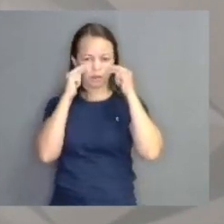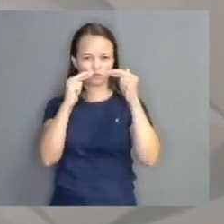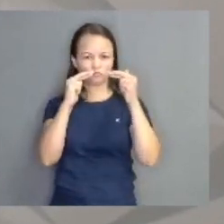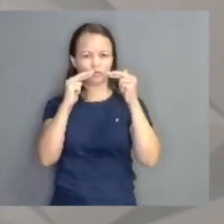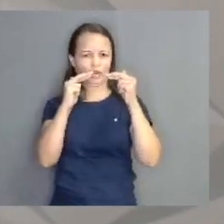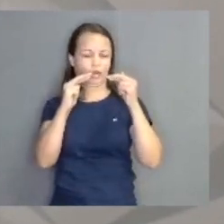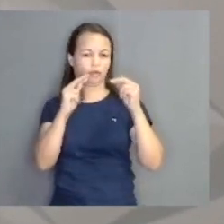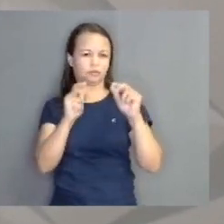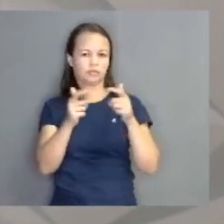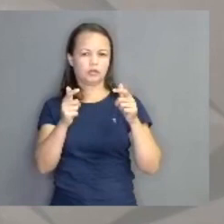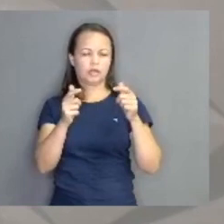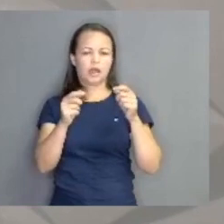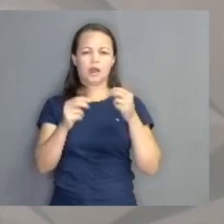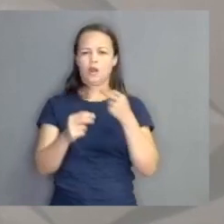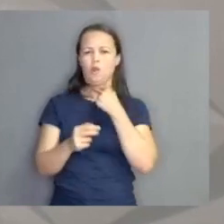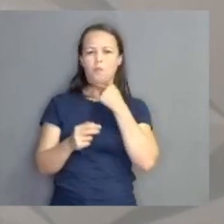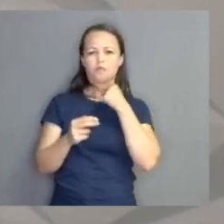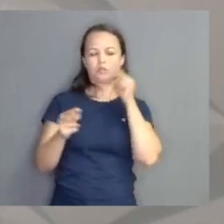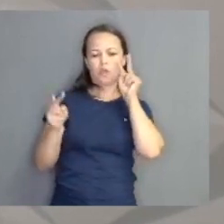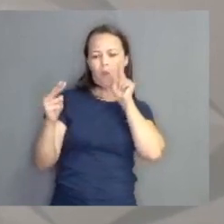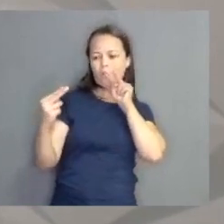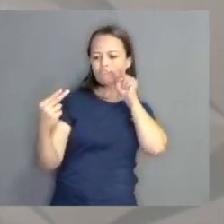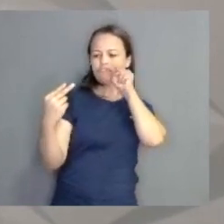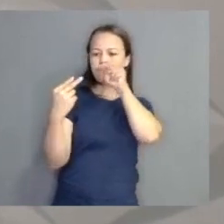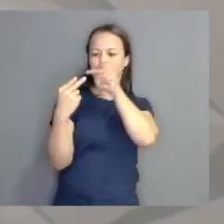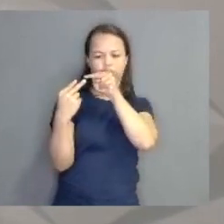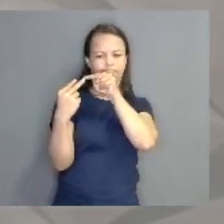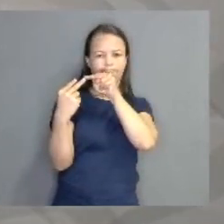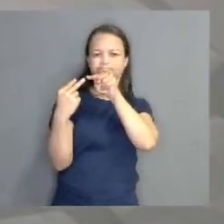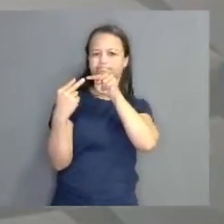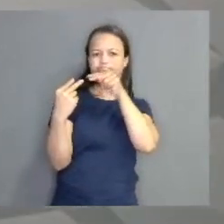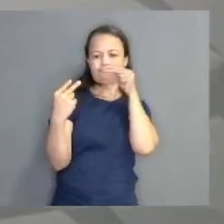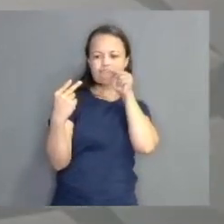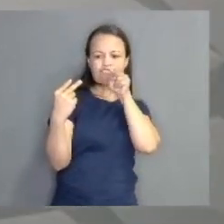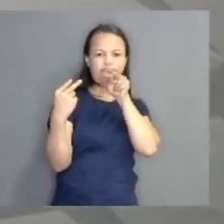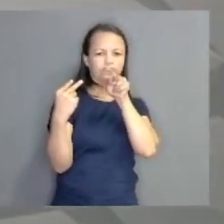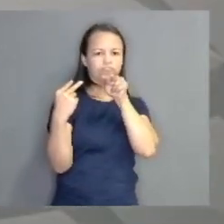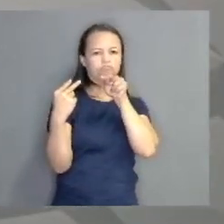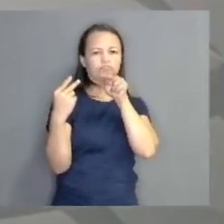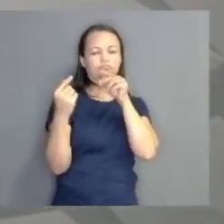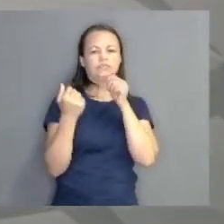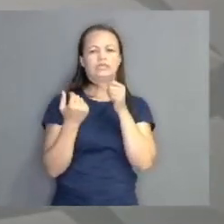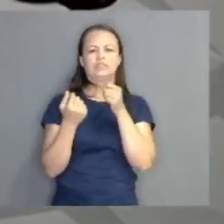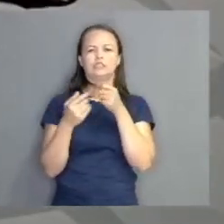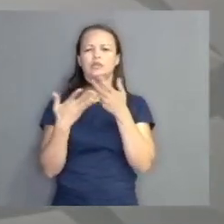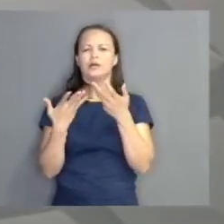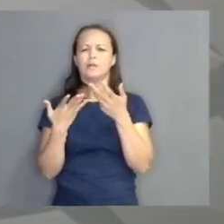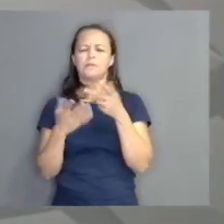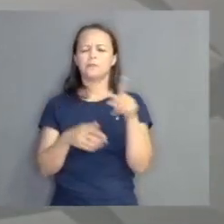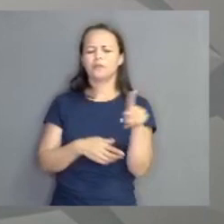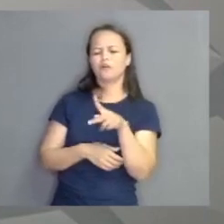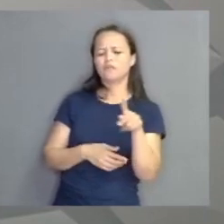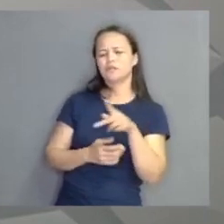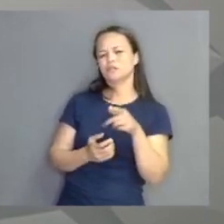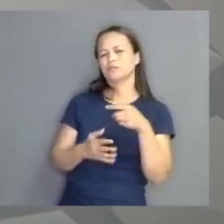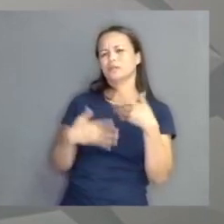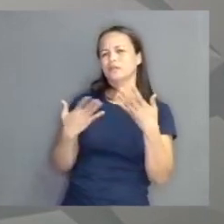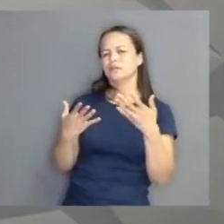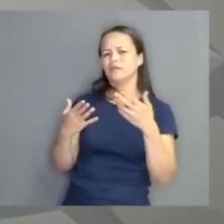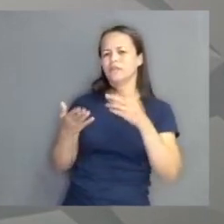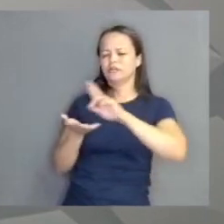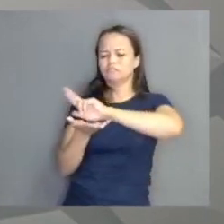faraó. Então, professor Flávio, seria através dos monumentos, através